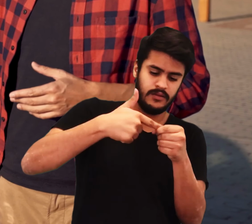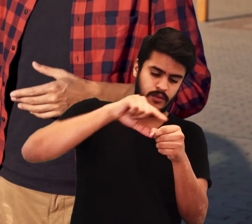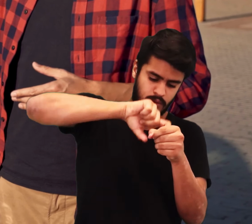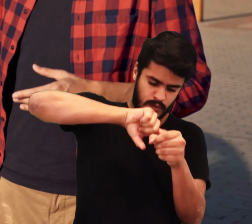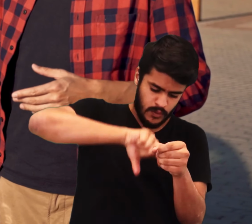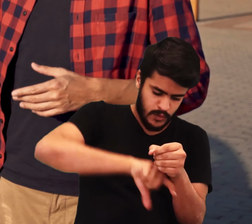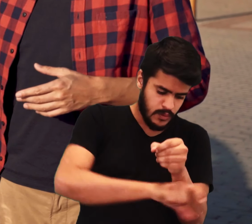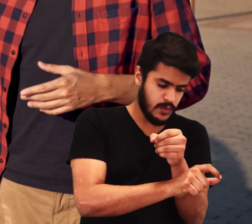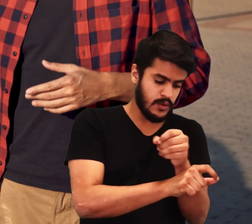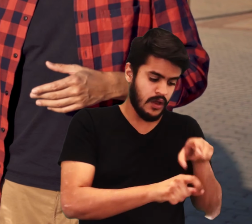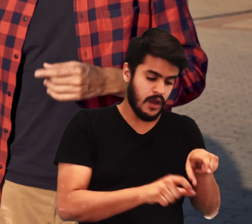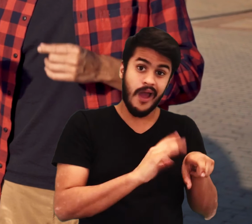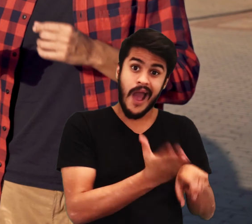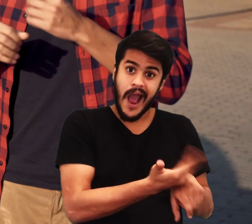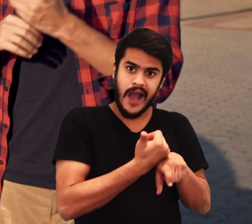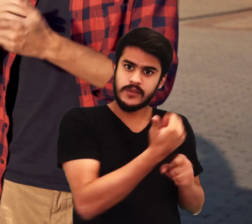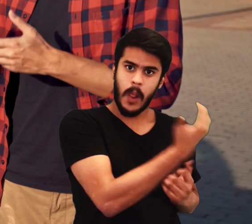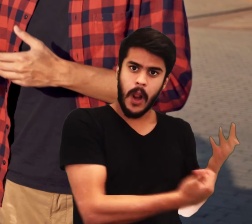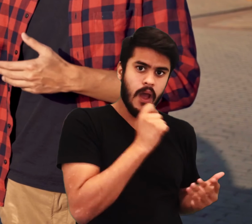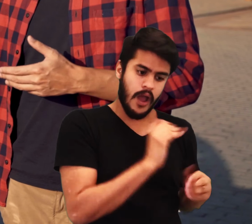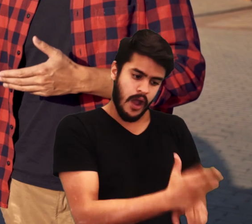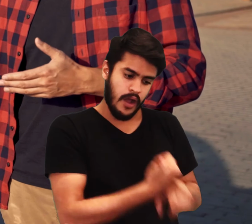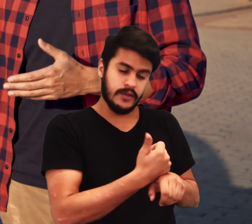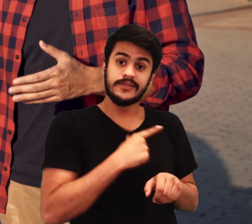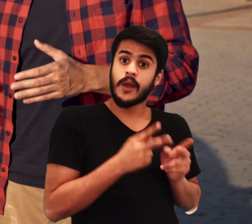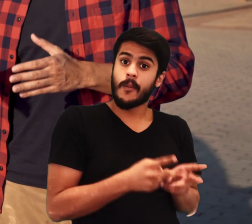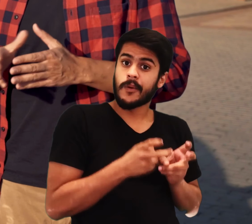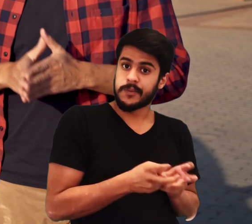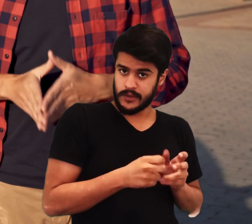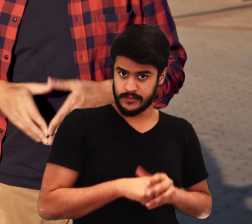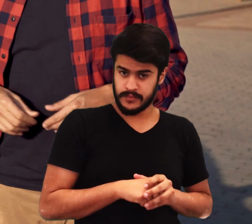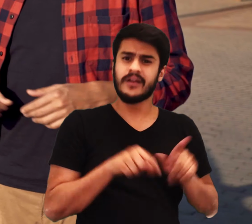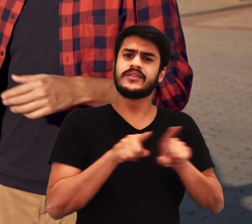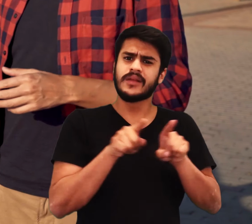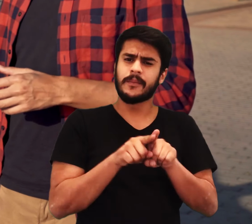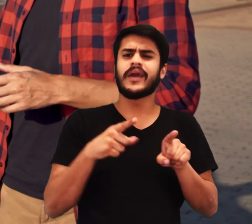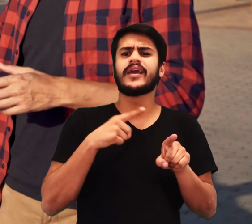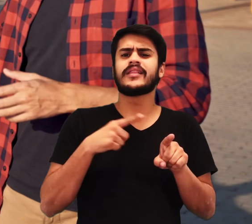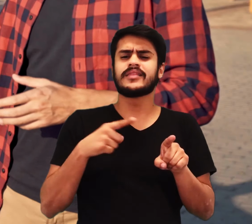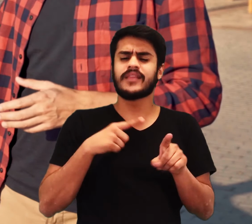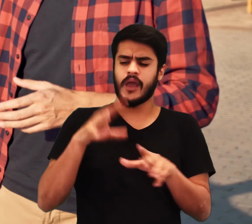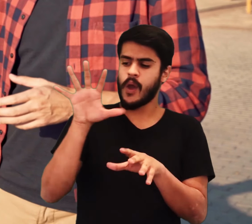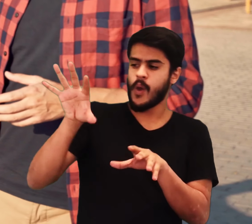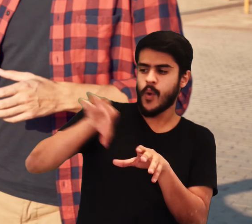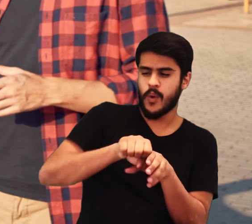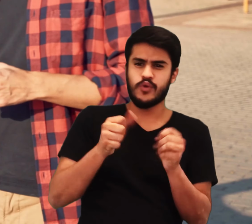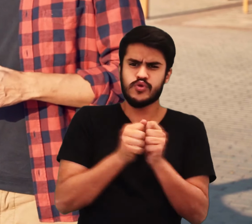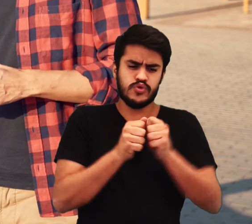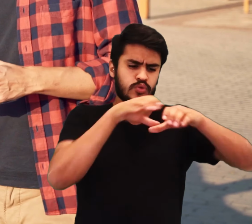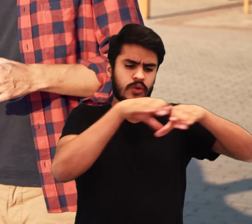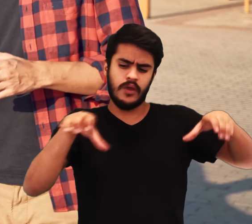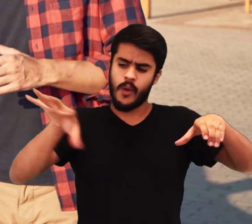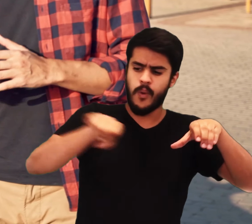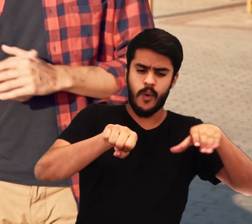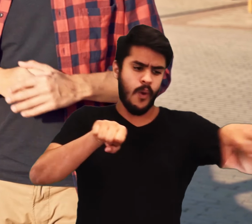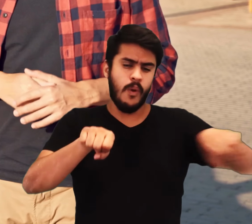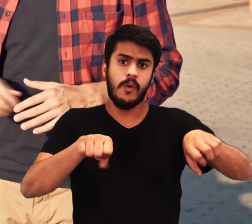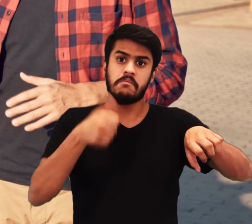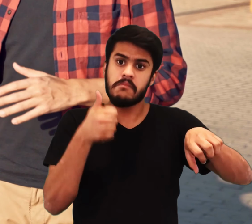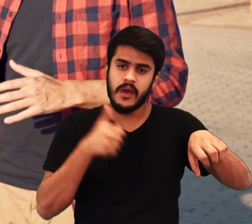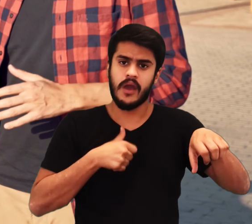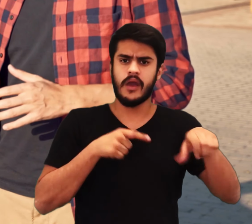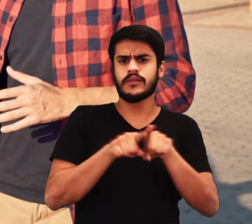Detector de etanol na linha de combustível, então permite que ele faça o mapa antes da queima acontecer. A gente tem um turbo de baixa inércia, coletor de escape integrado ao